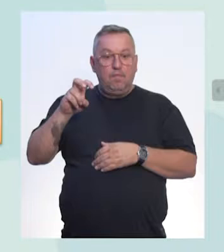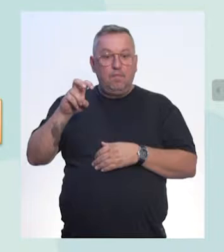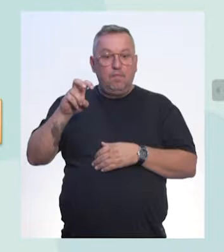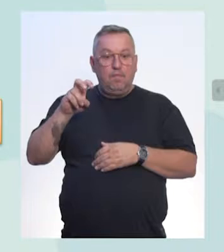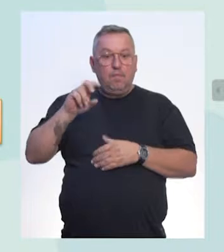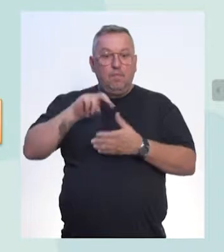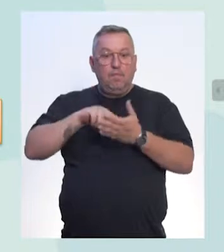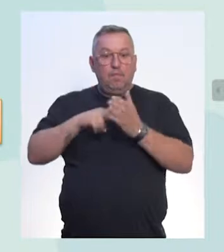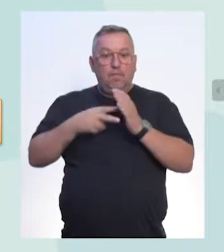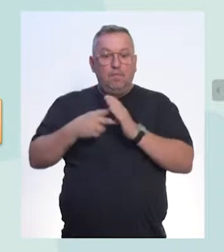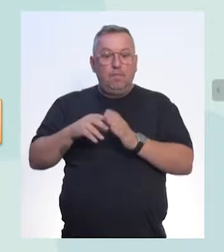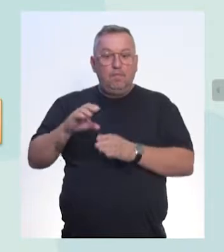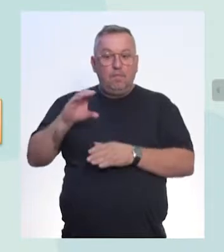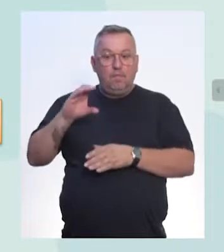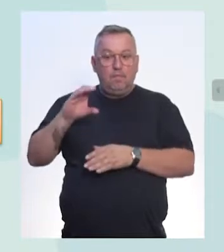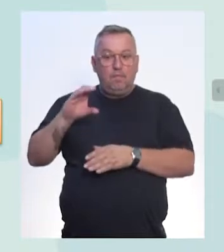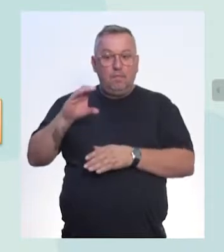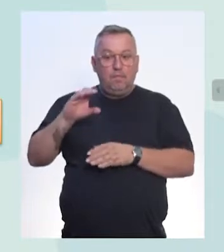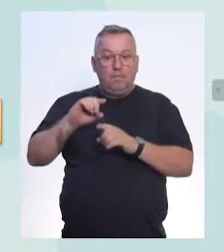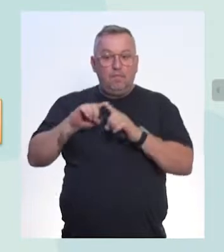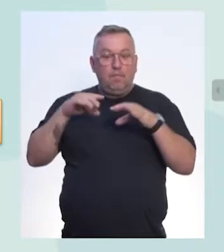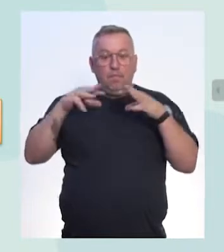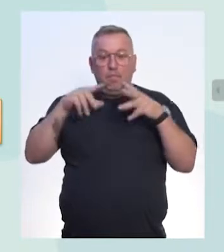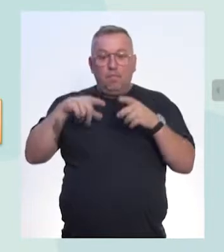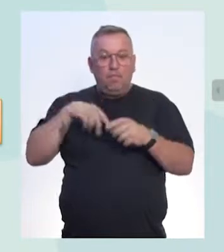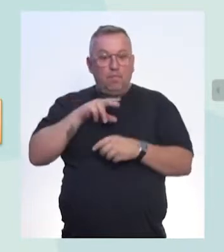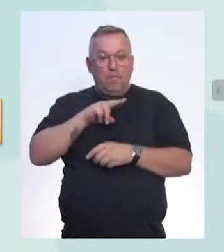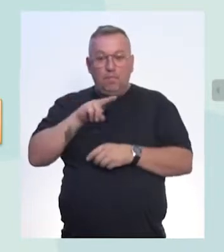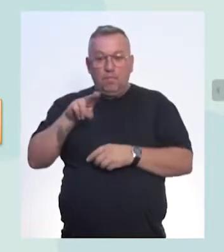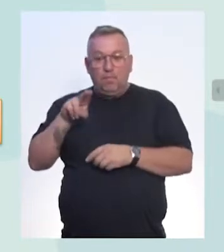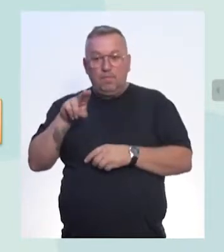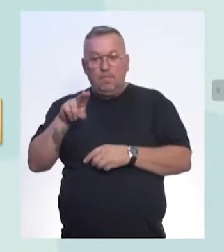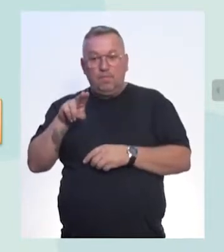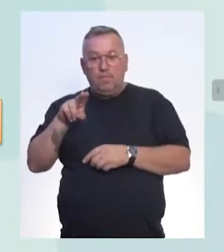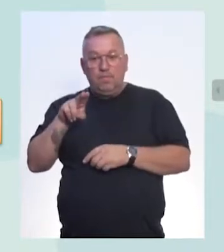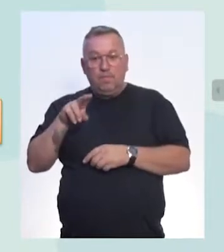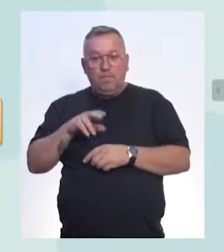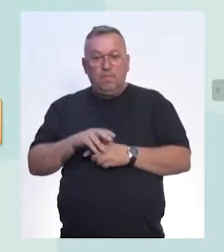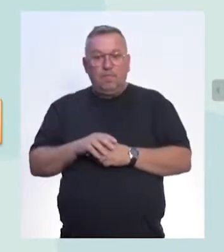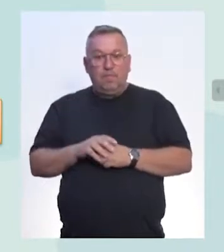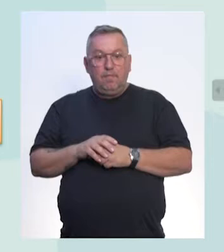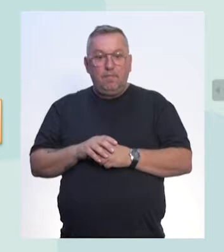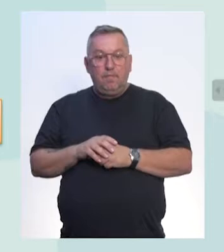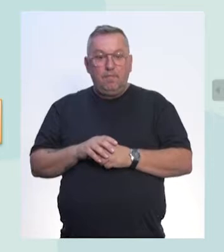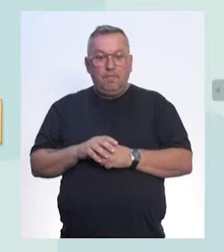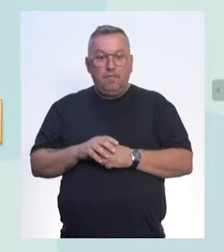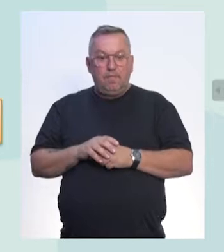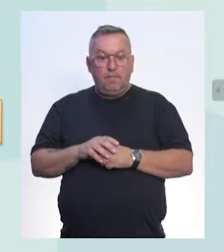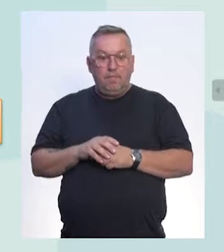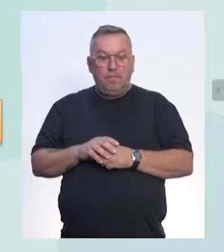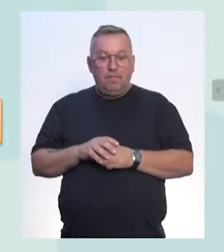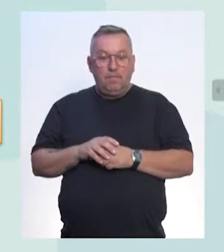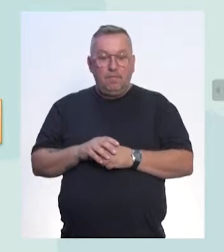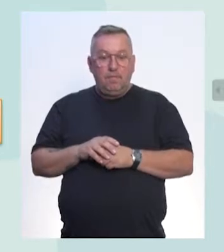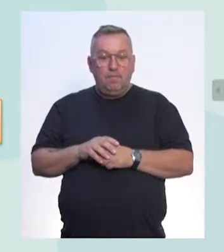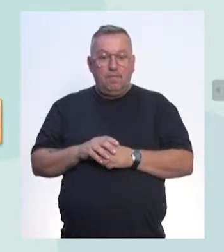ao nosso C. Mas tudo isso tem nome. Não saiu do nada, certo?